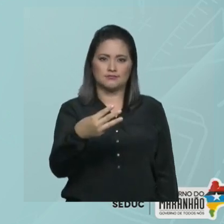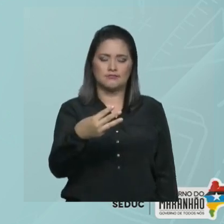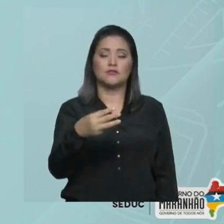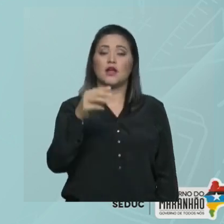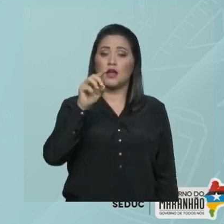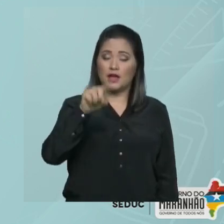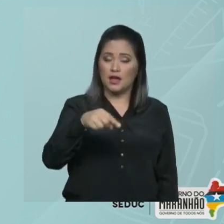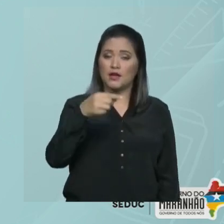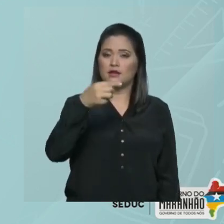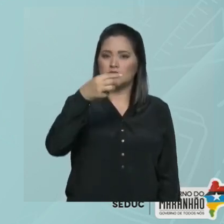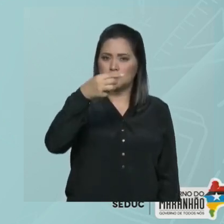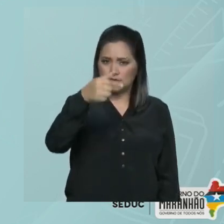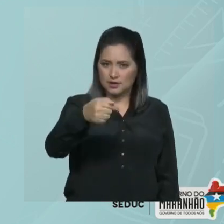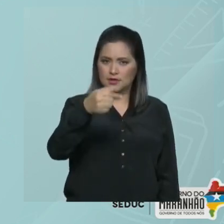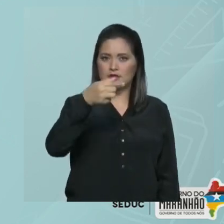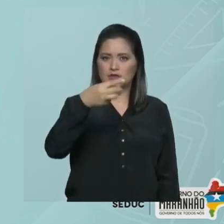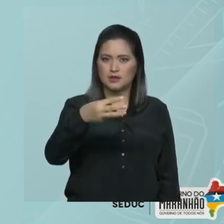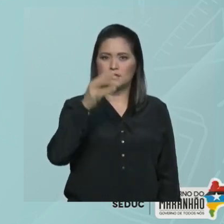73%.